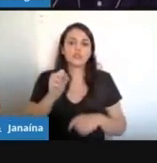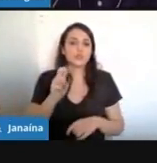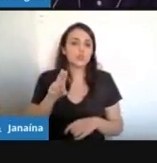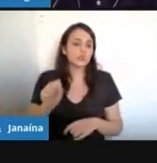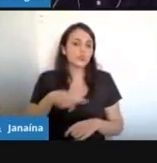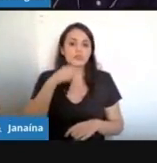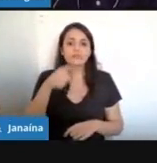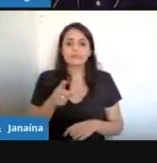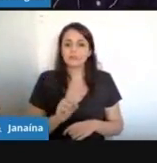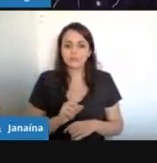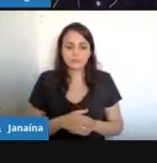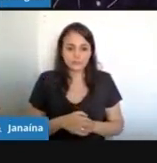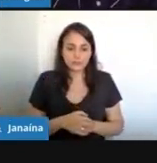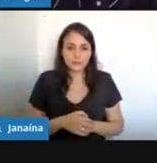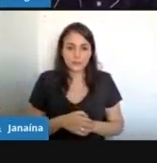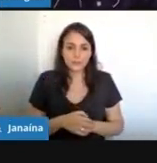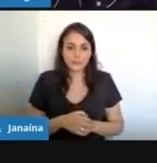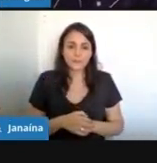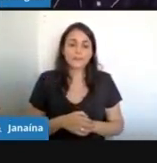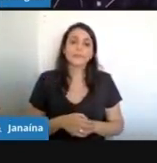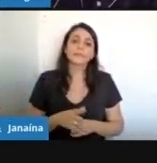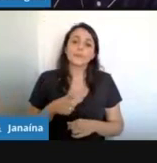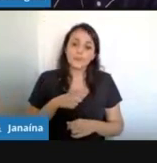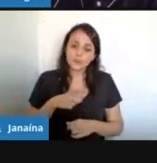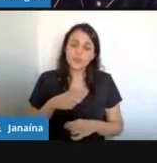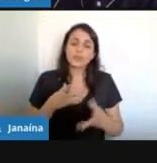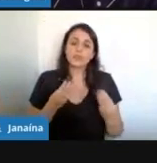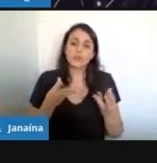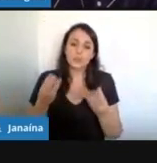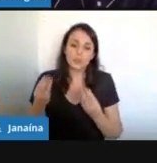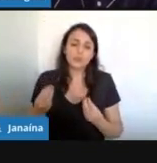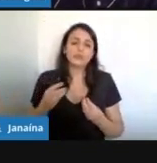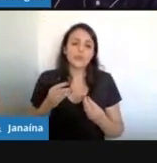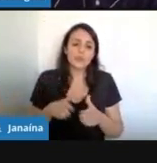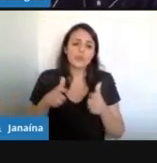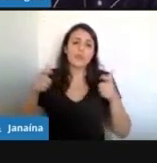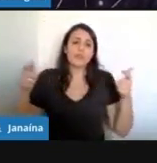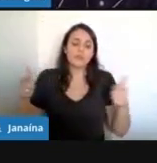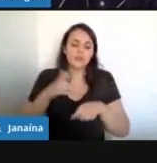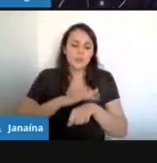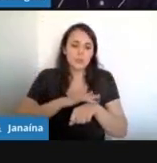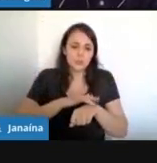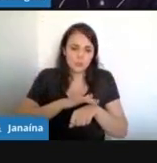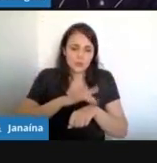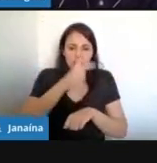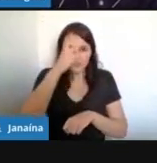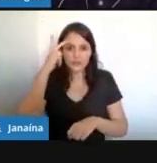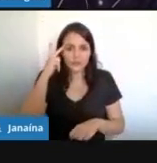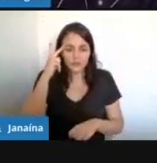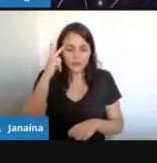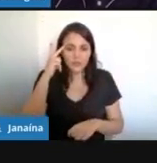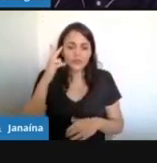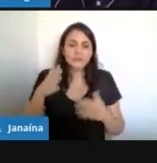como não bastasse aí essa elevada prevalência de doenças crônicas não transmissíveis, né,